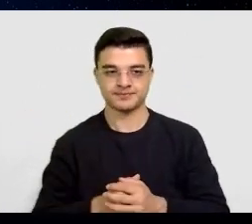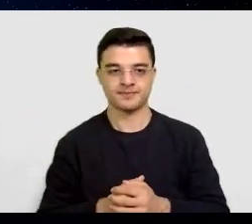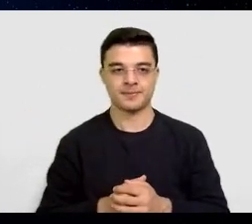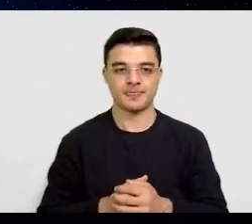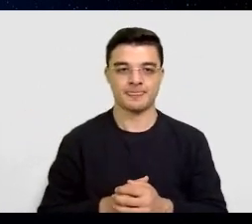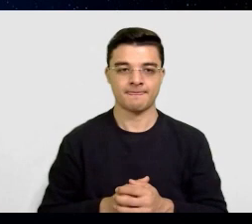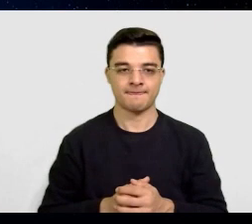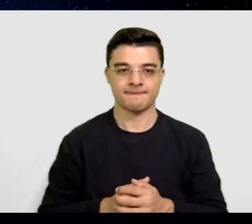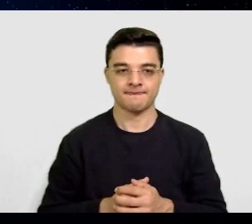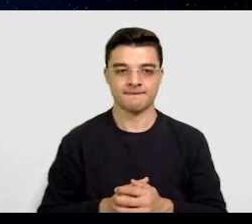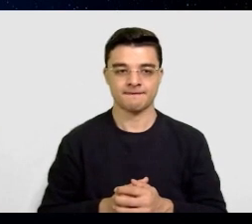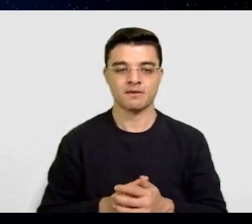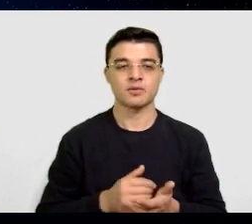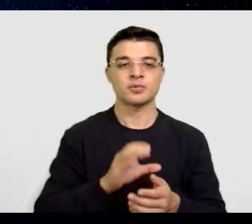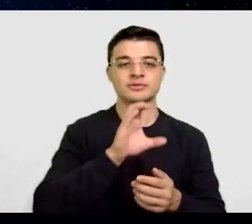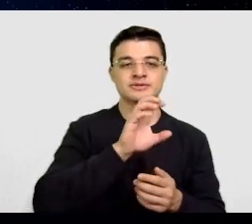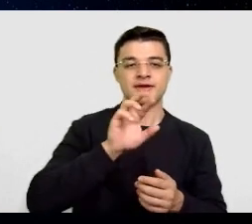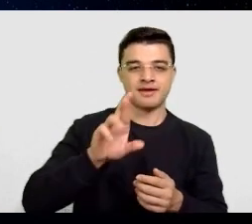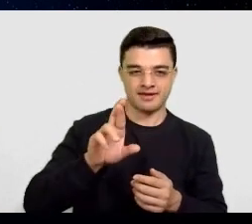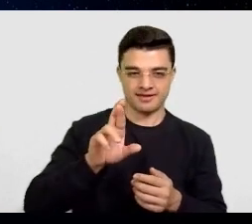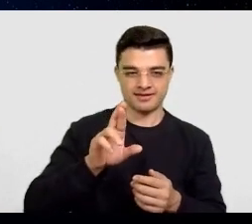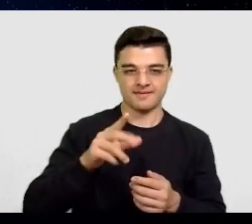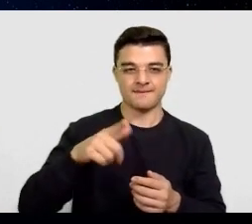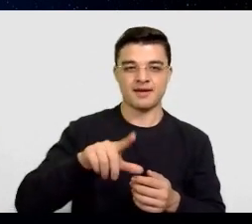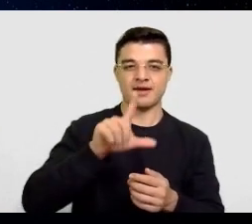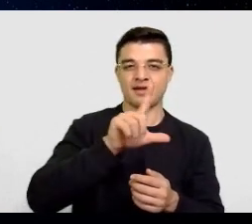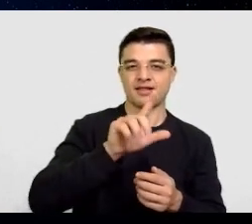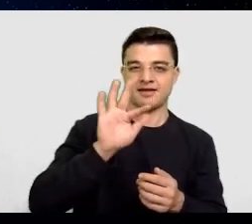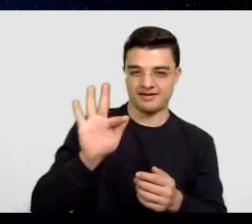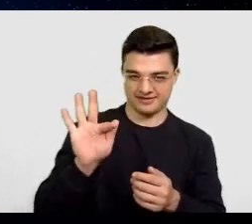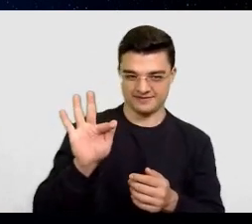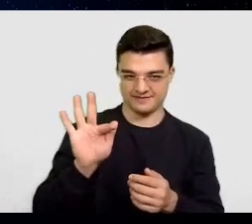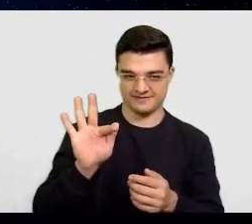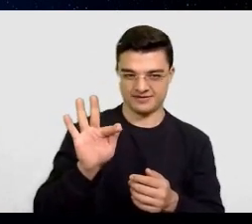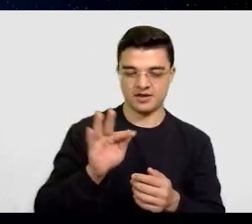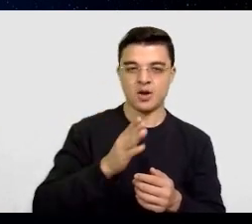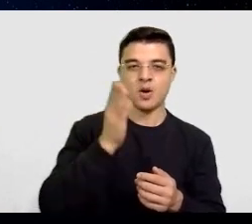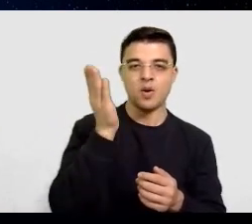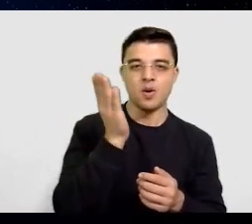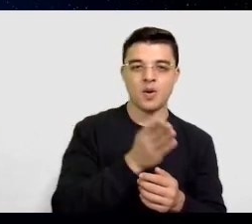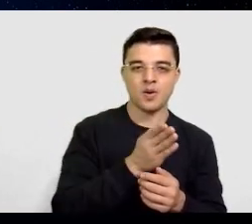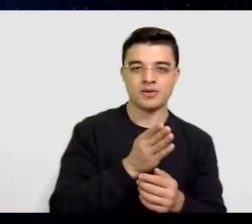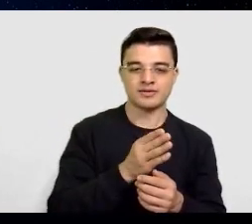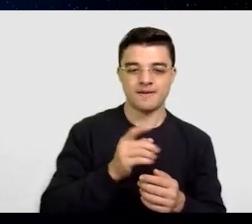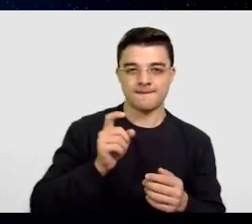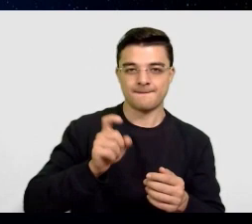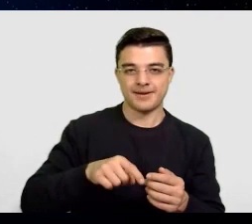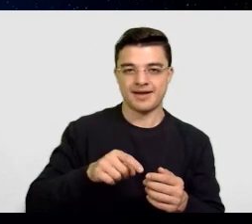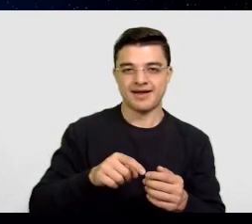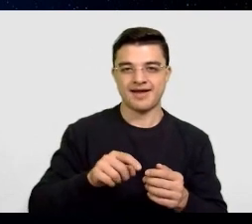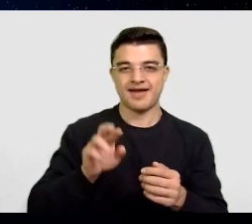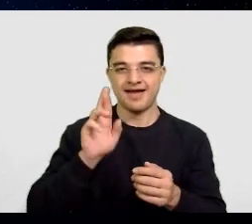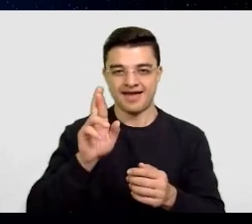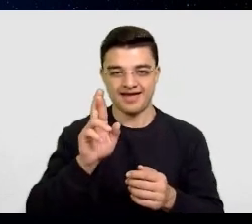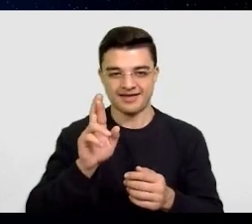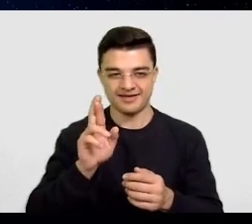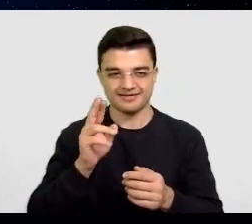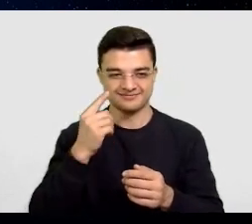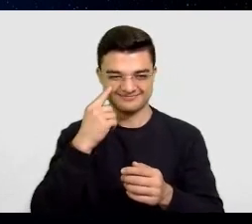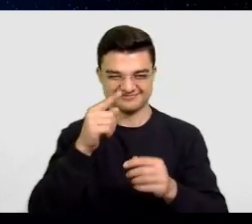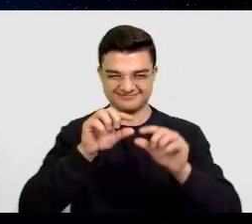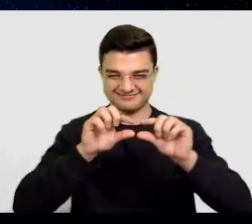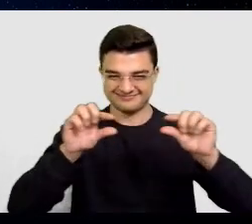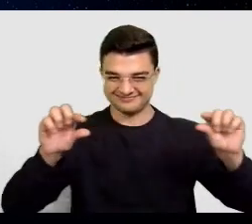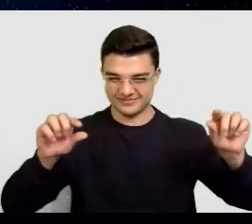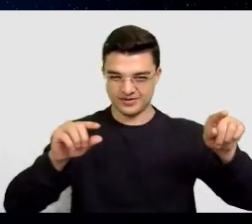Carriage Return Line Feed, né, o famoso contra/R, contra/N, encodado fica por 100D, ponto